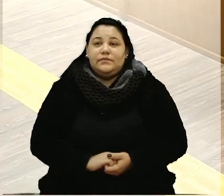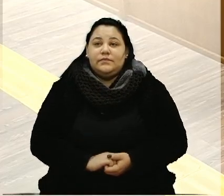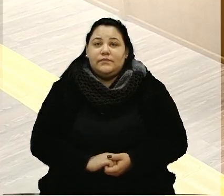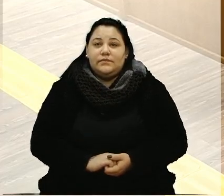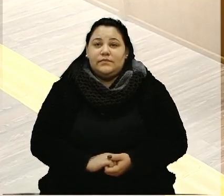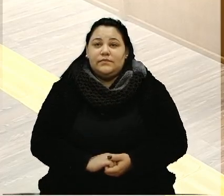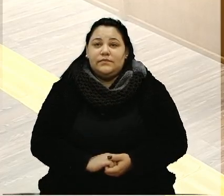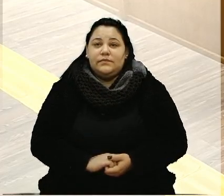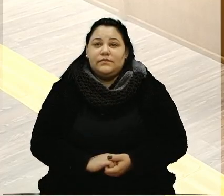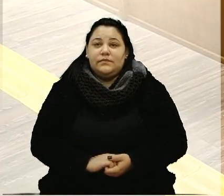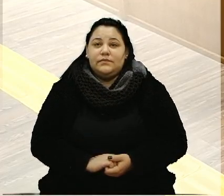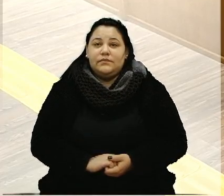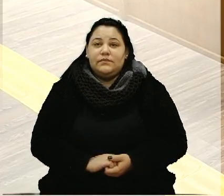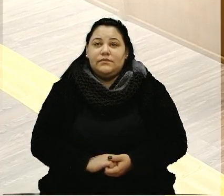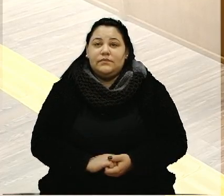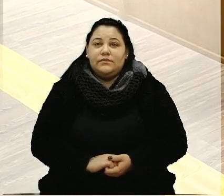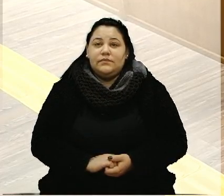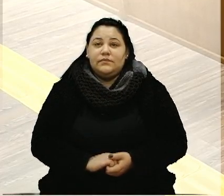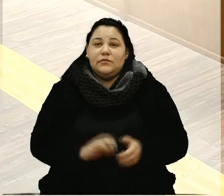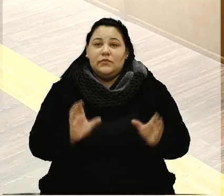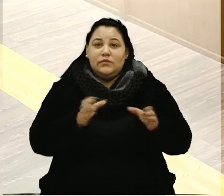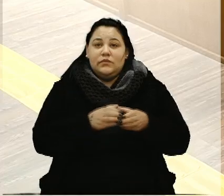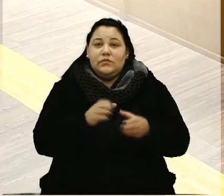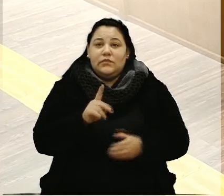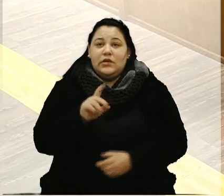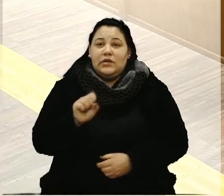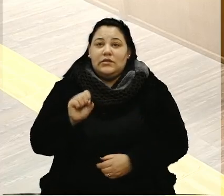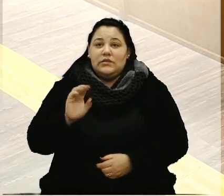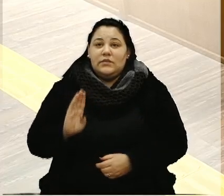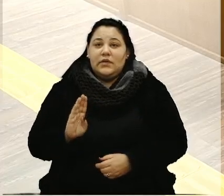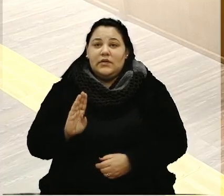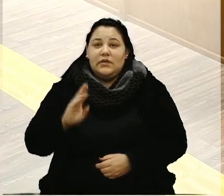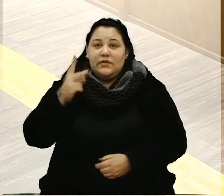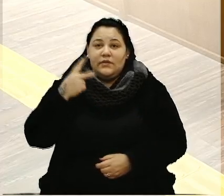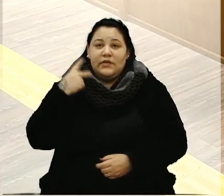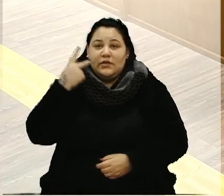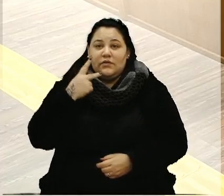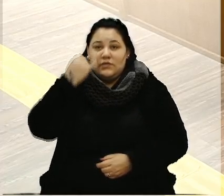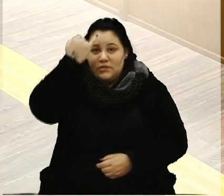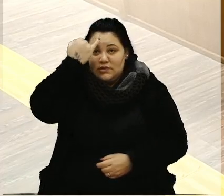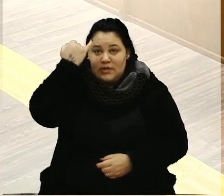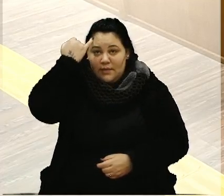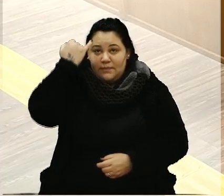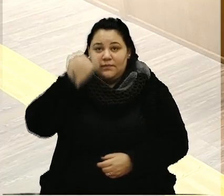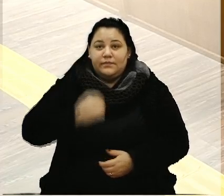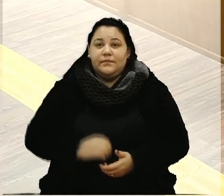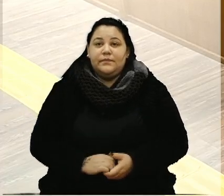Peço palavra, presidente. Pela bancada do PSB, vereador Zé D'Ambrós.